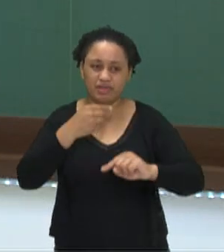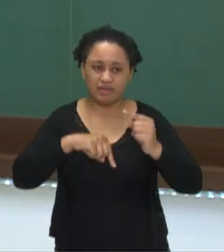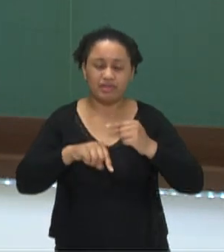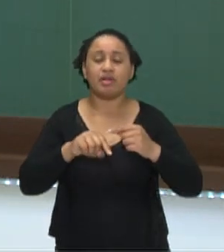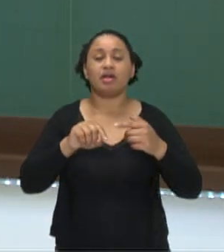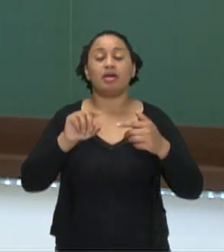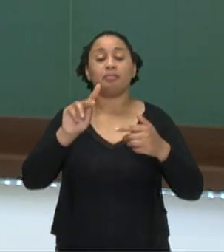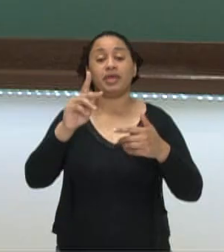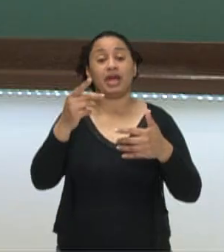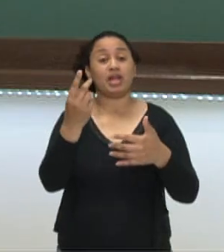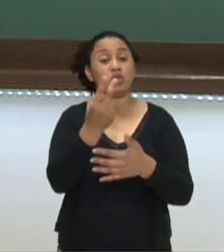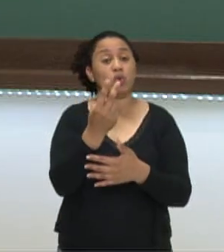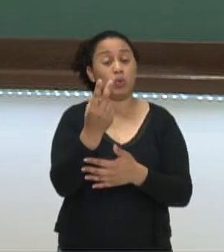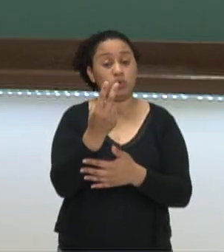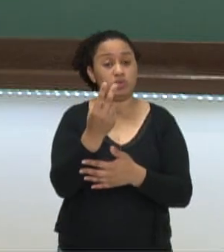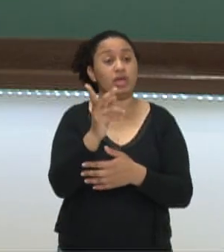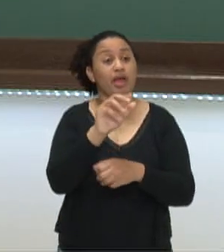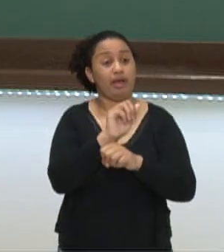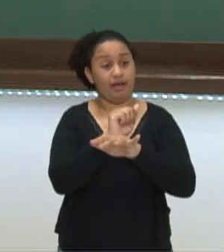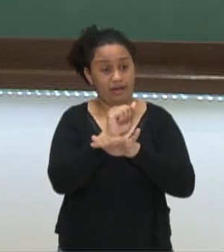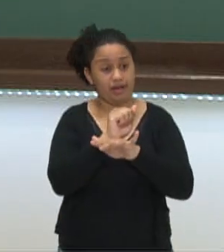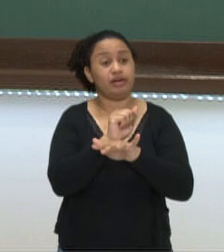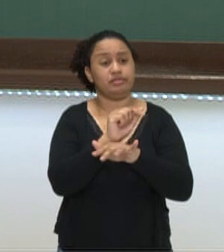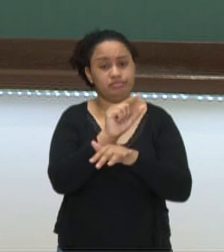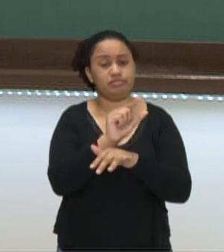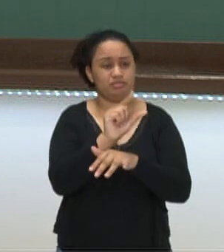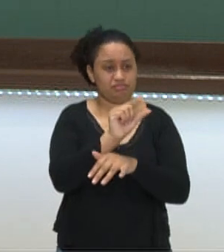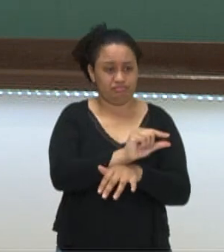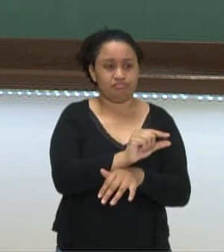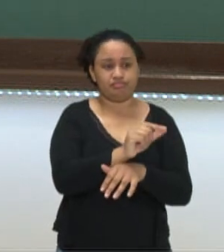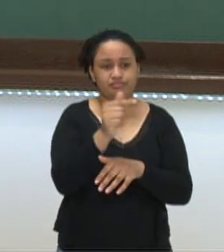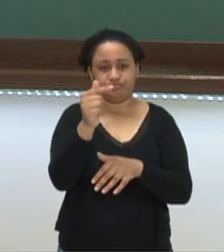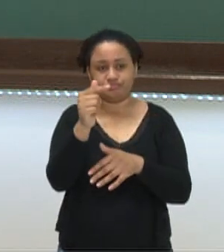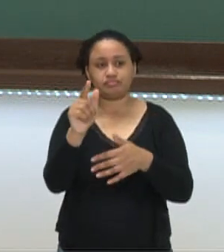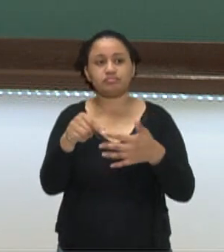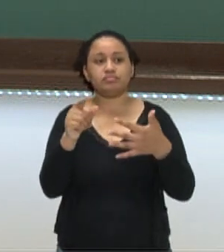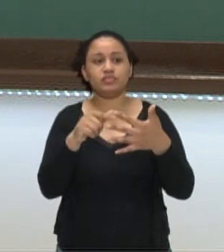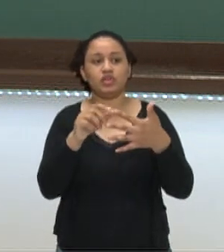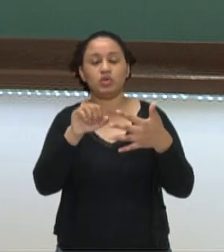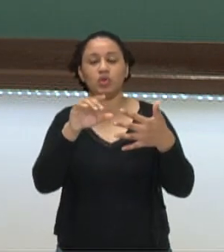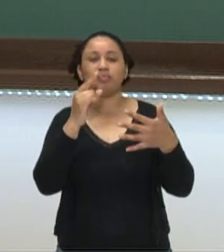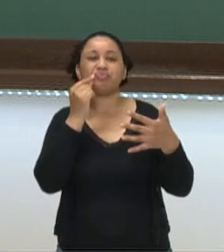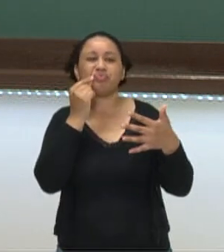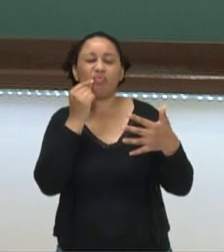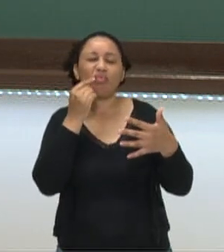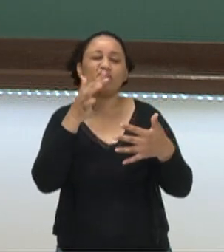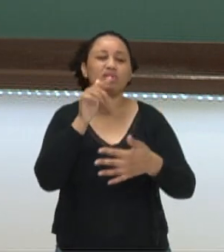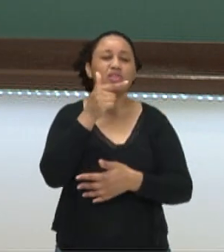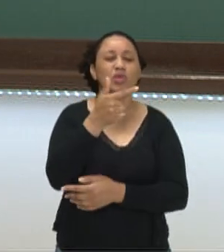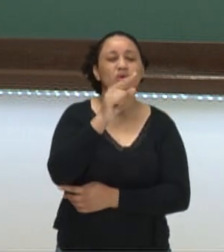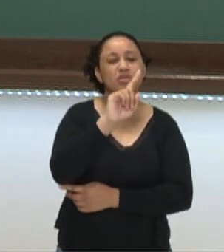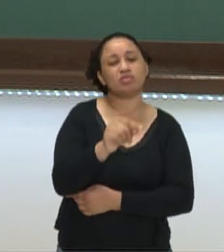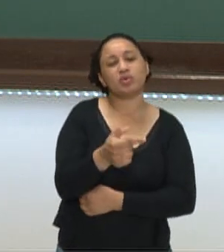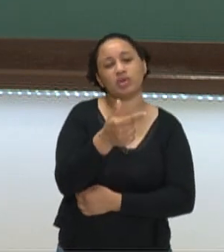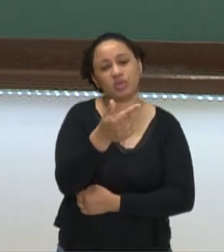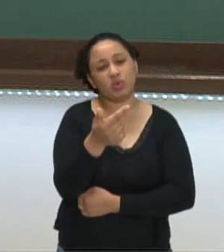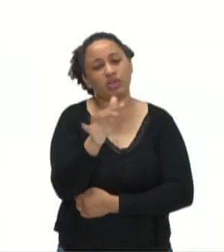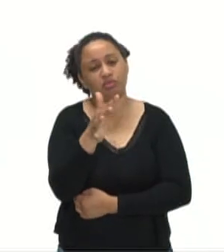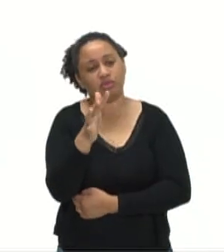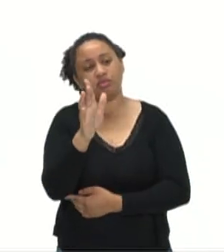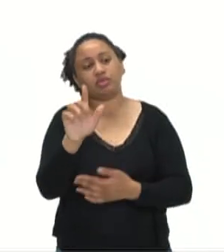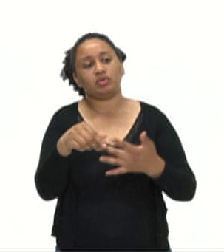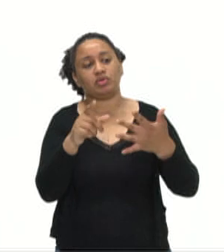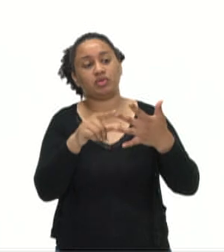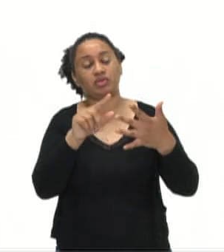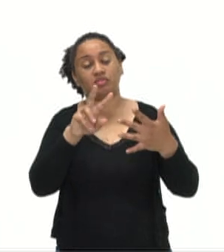o pH é 2, então é ácido, é bem abaixo de 7. Suco de limão, aproximadamente 2,2.